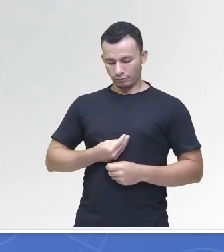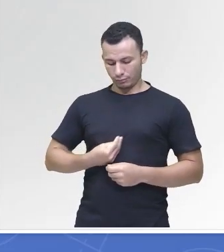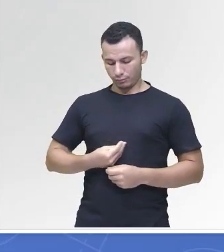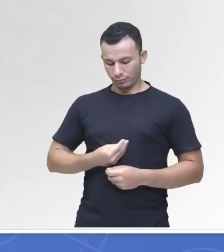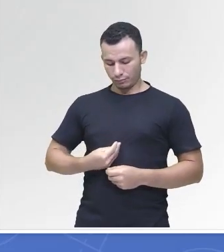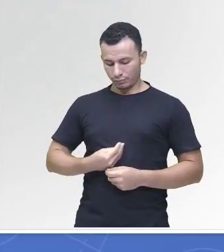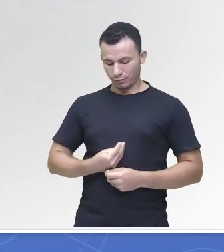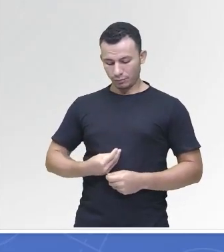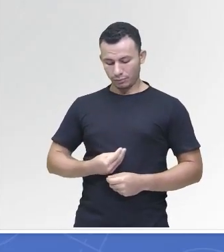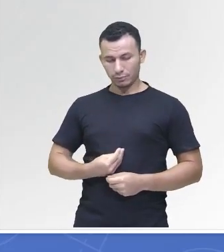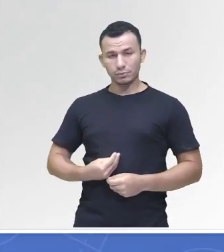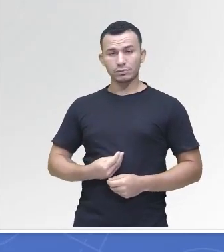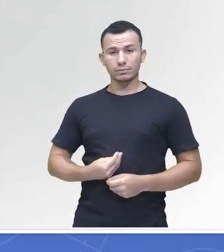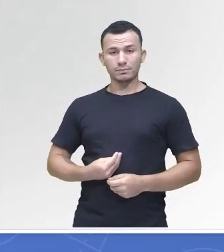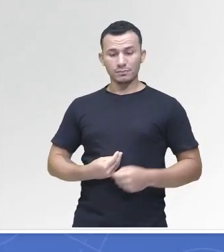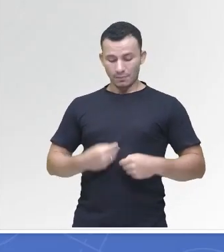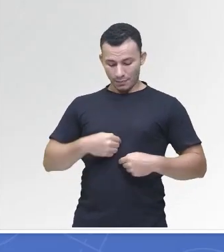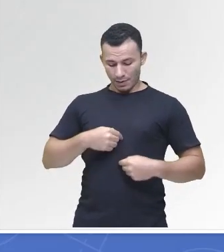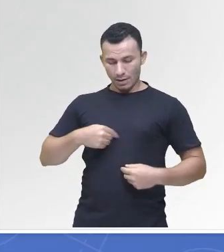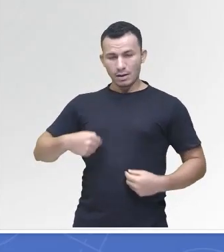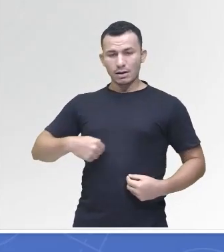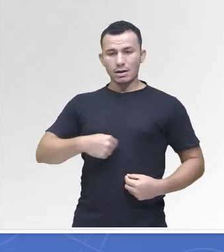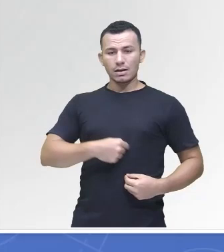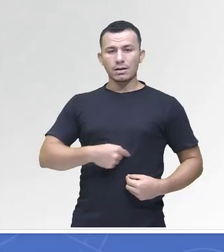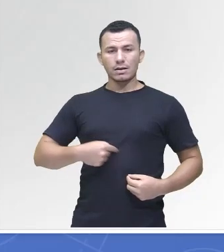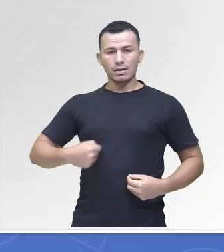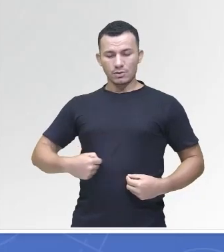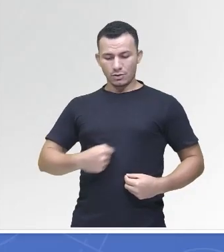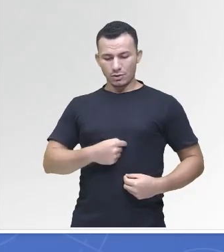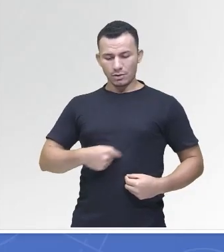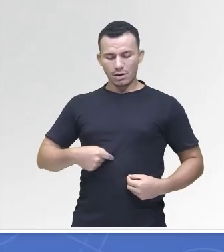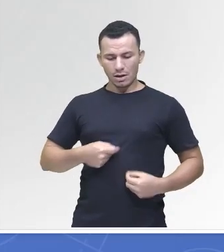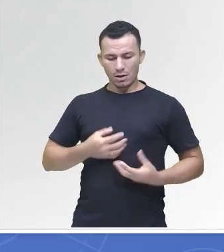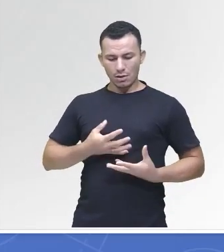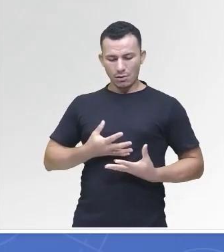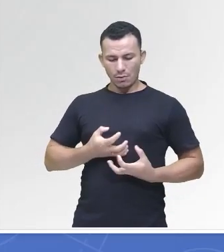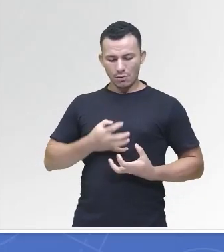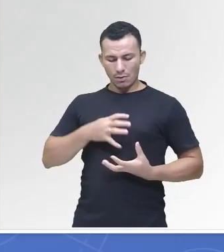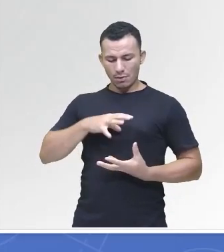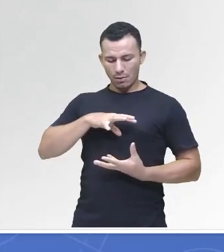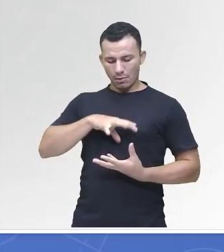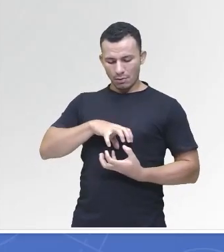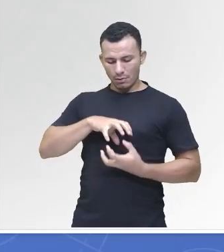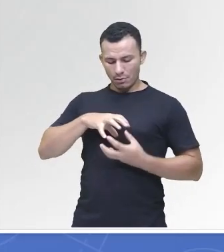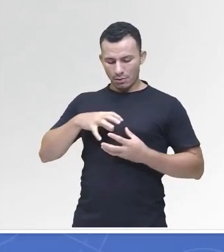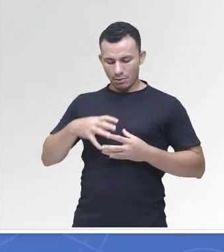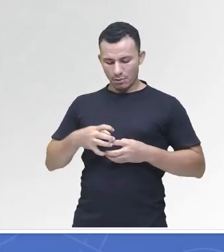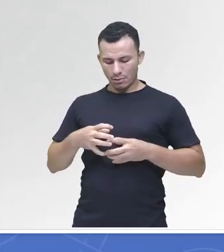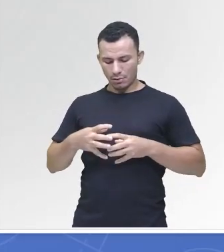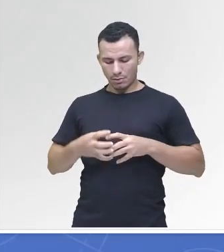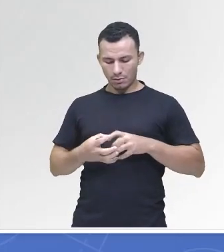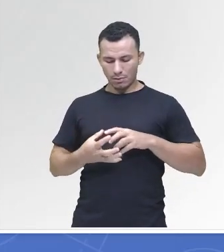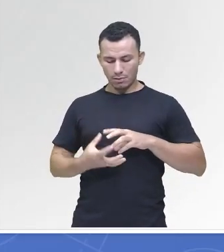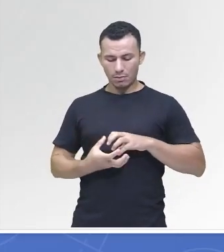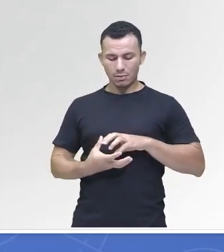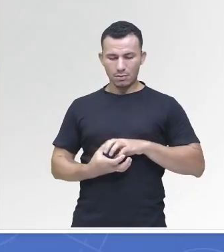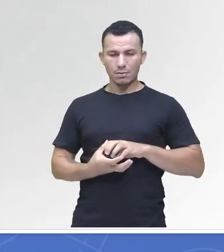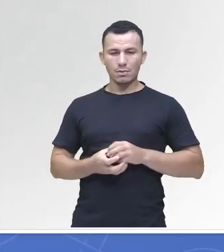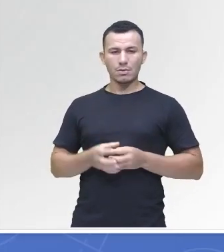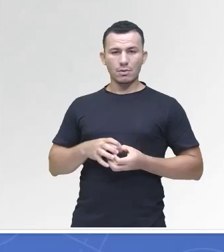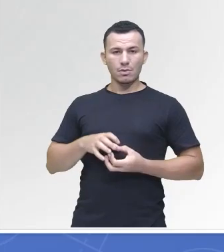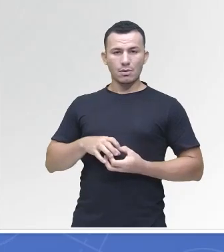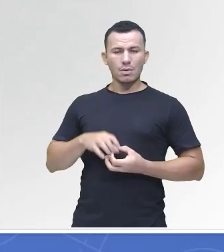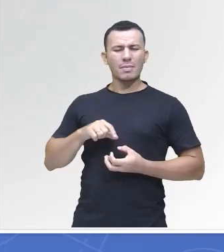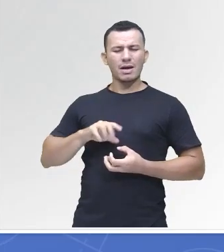um caminho, lá no intestino delgado tem a absorção dos nutrientes. Quando esse nutriente é absorvido, quem é que